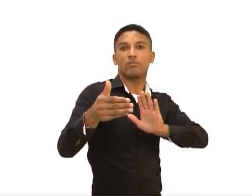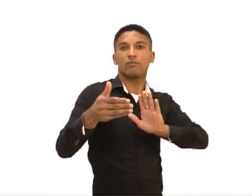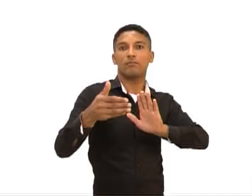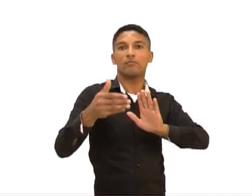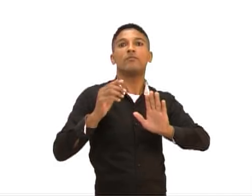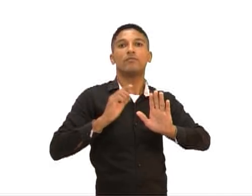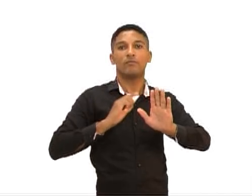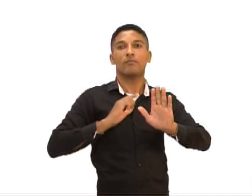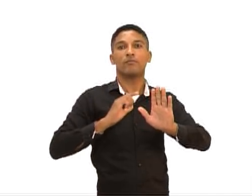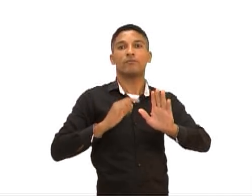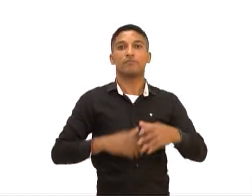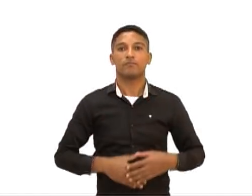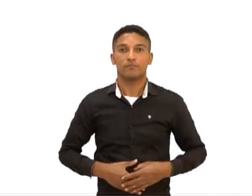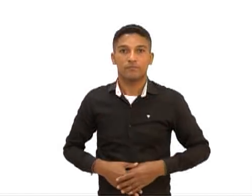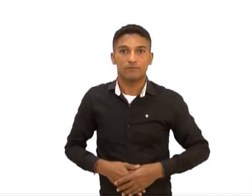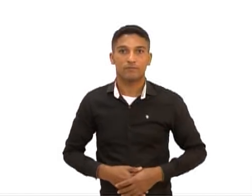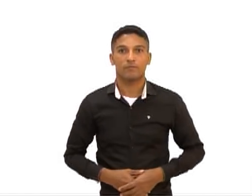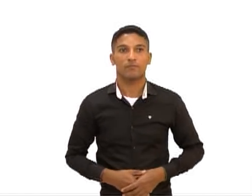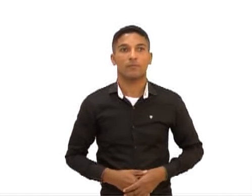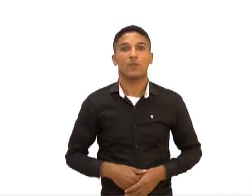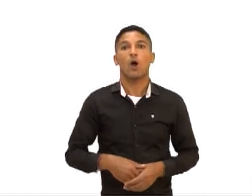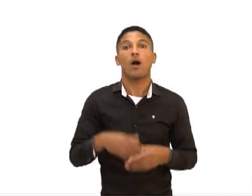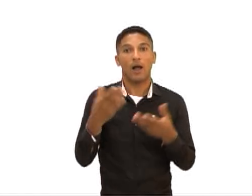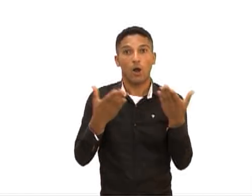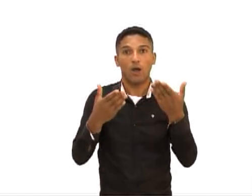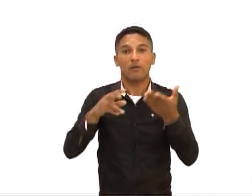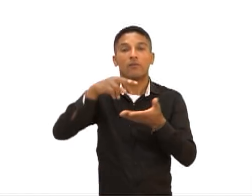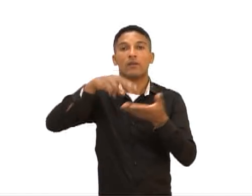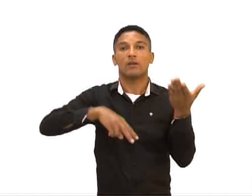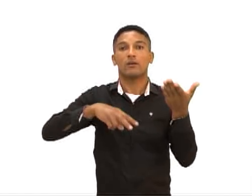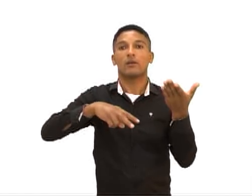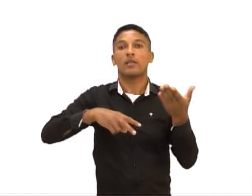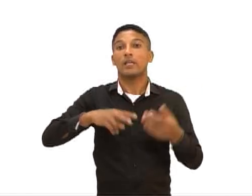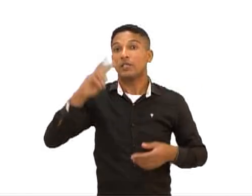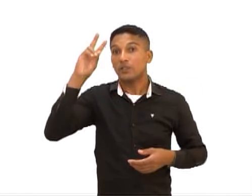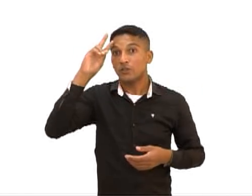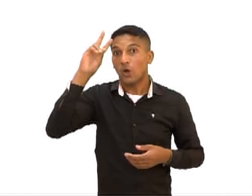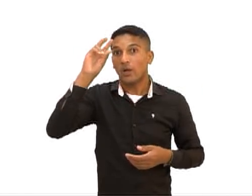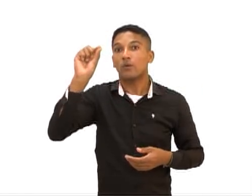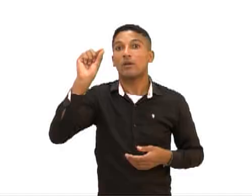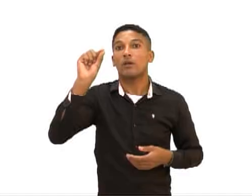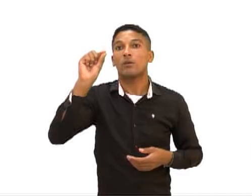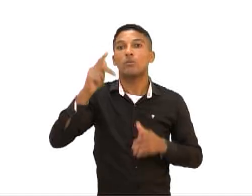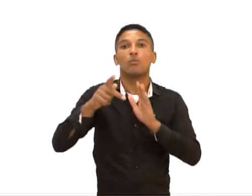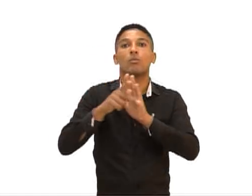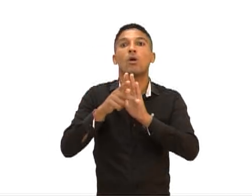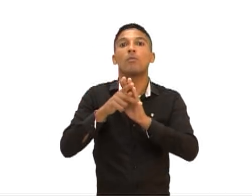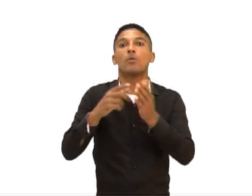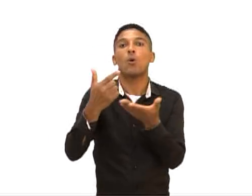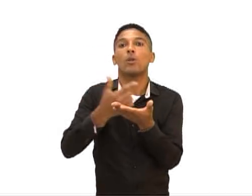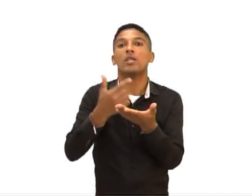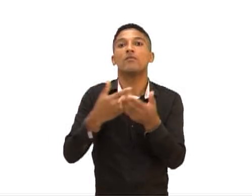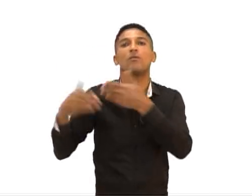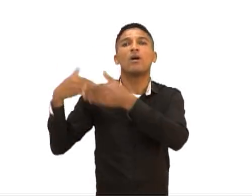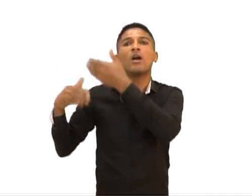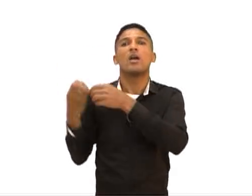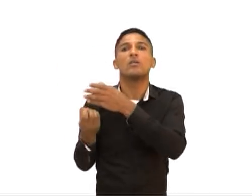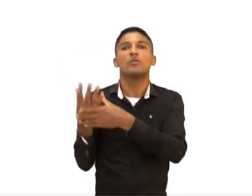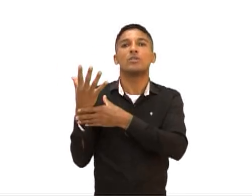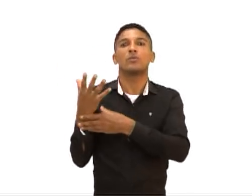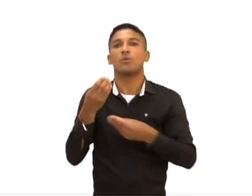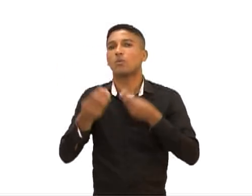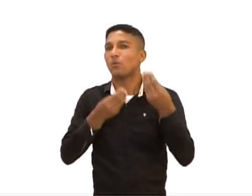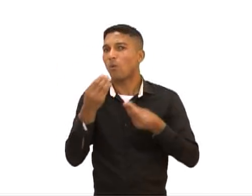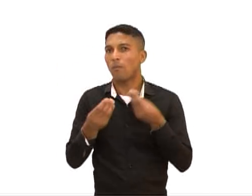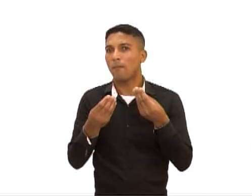esse textinho aqui, então. História do livro. A história do livro compreende uma série de inovações